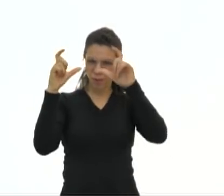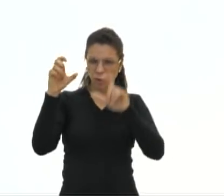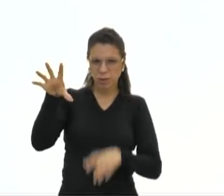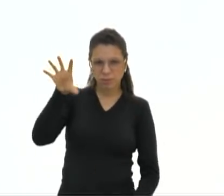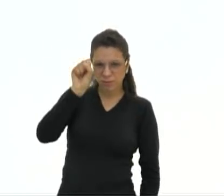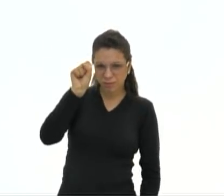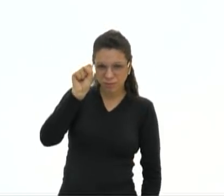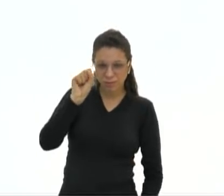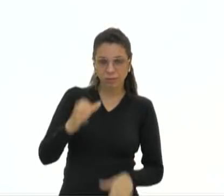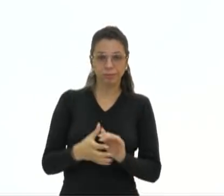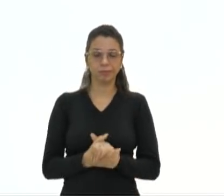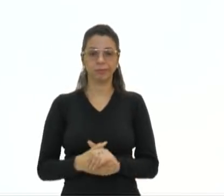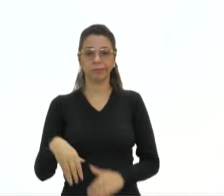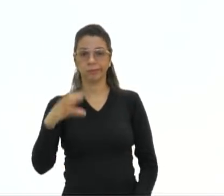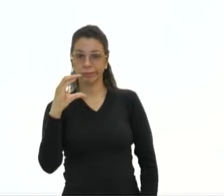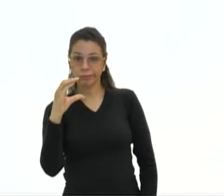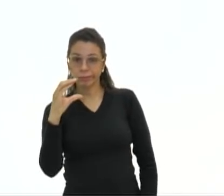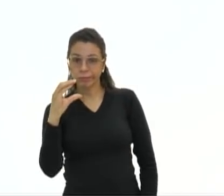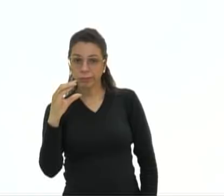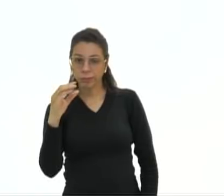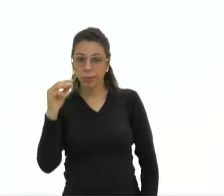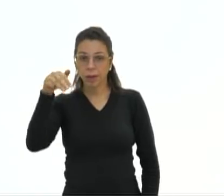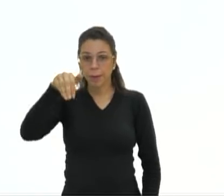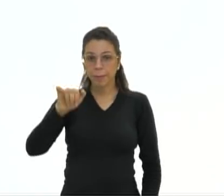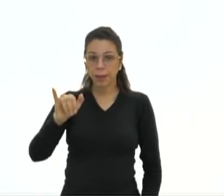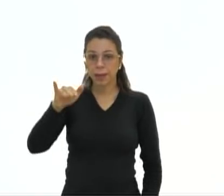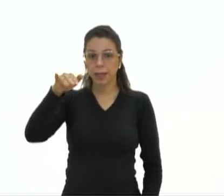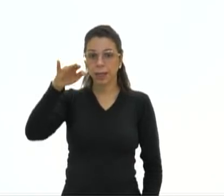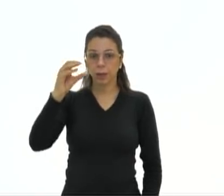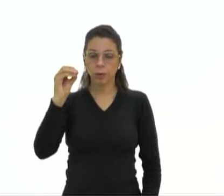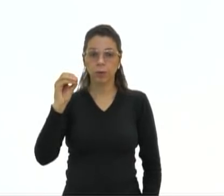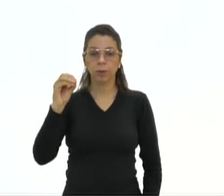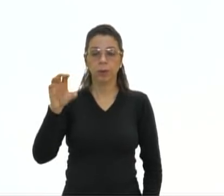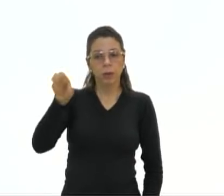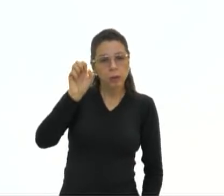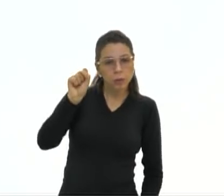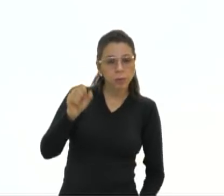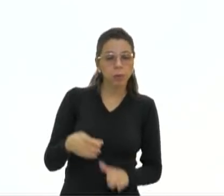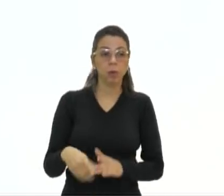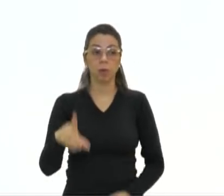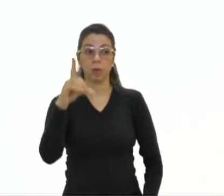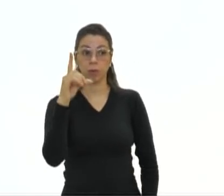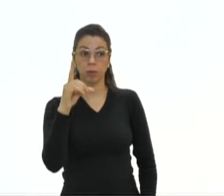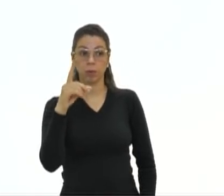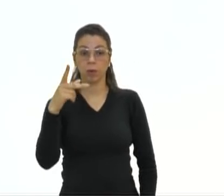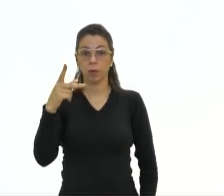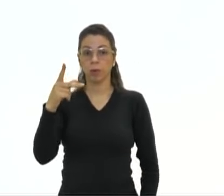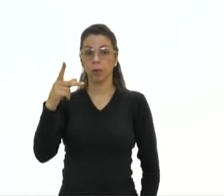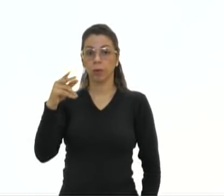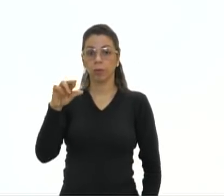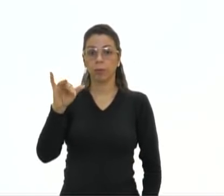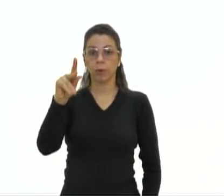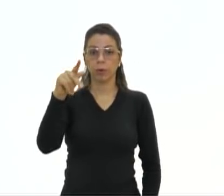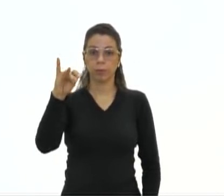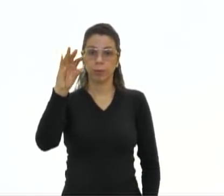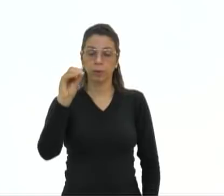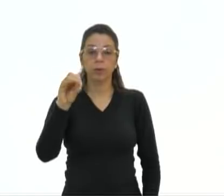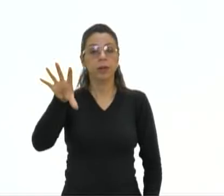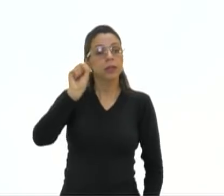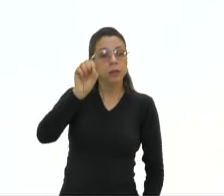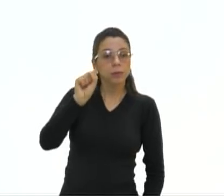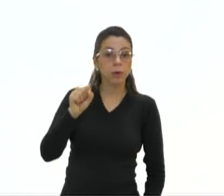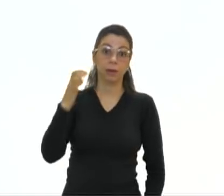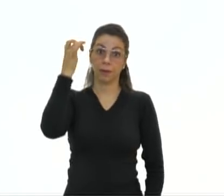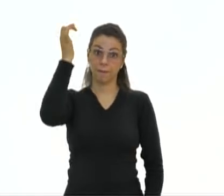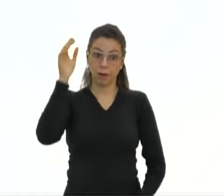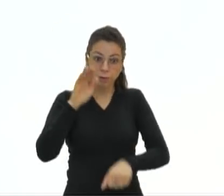Fotorreceptores? Letra C. Mecanorreceptores? Ou letra D. Proprioreceptores? Essa tá fácil. Eu vou